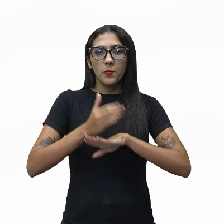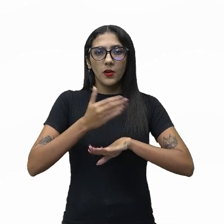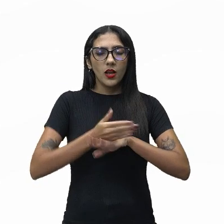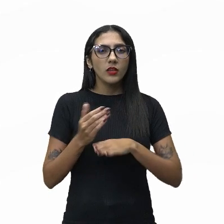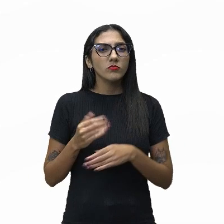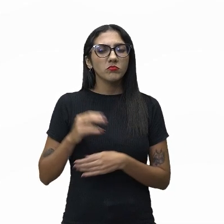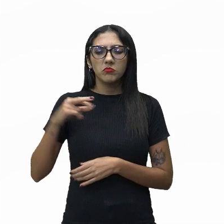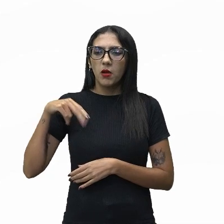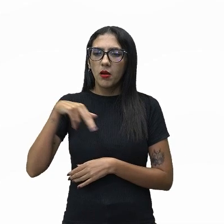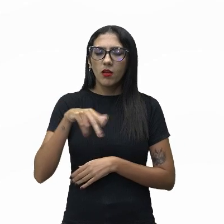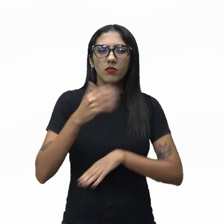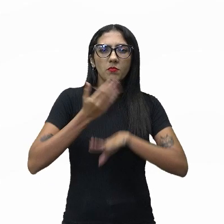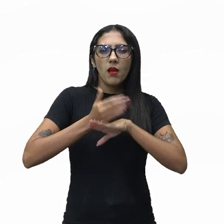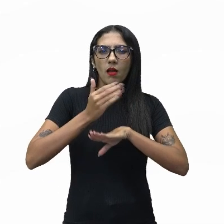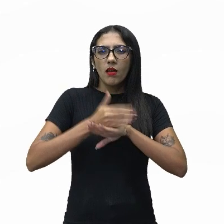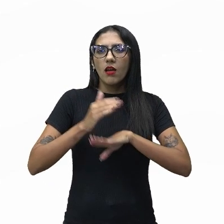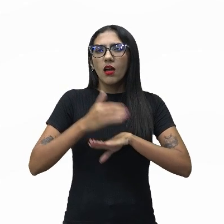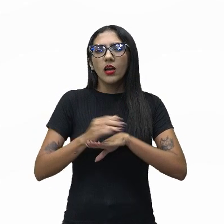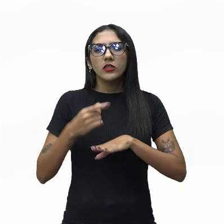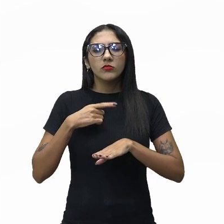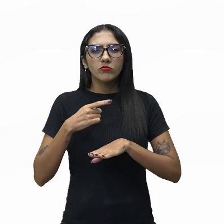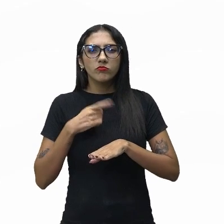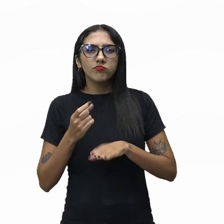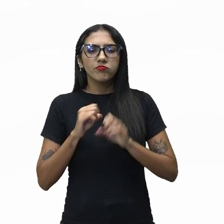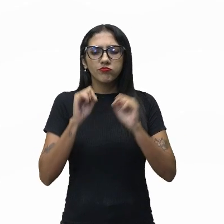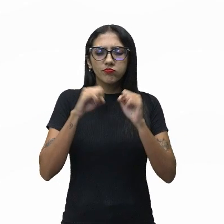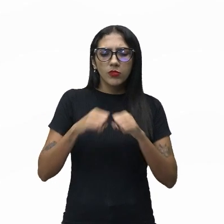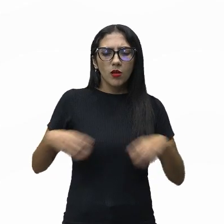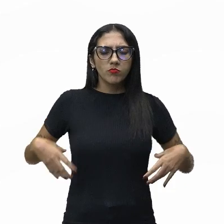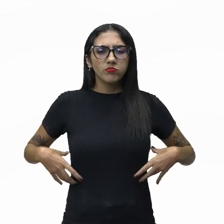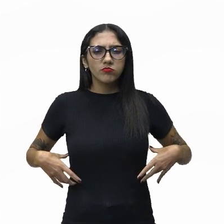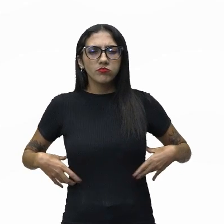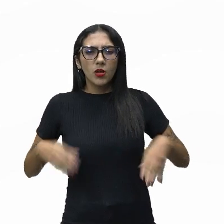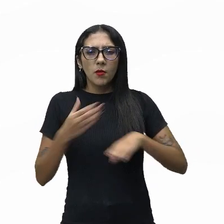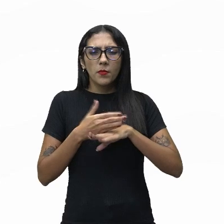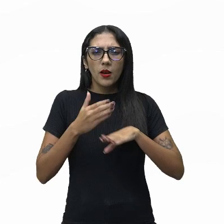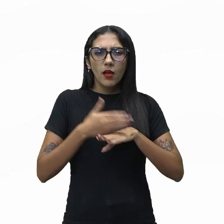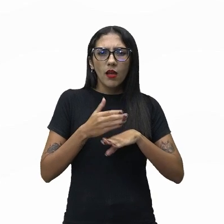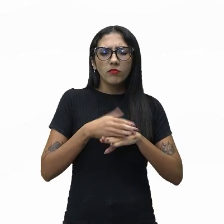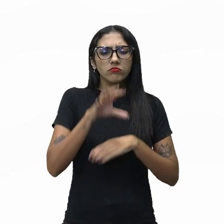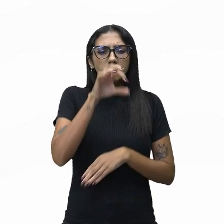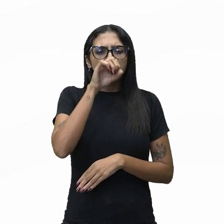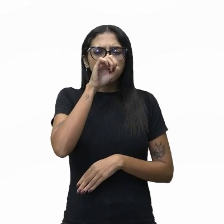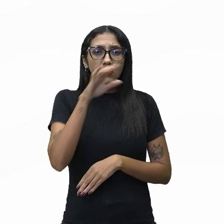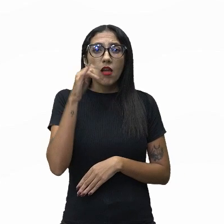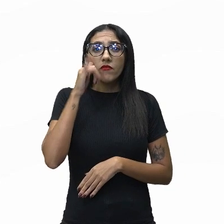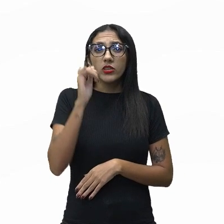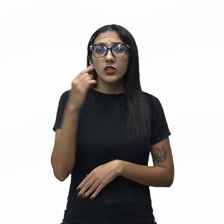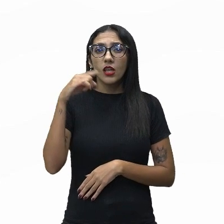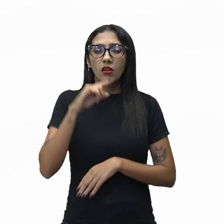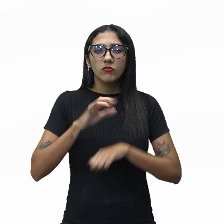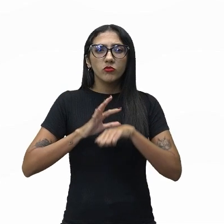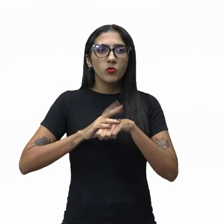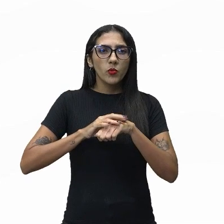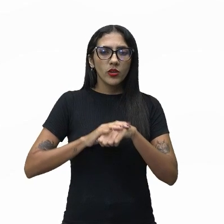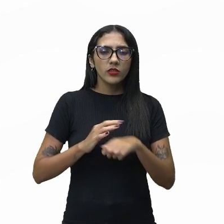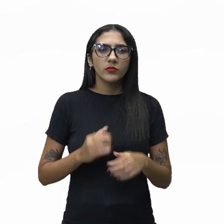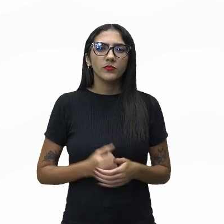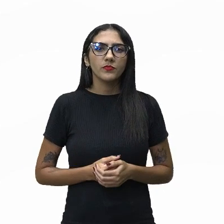estar se movimentando para que esse organismo ele possa se manter saudável e assim você vai evitar doenças, né, doenças